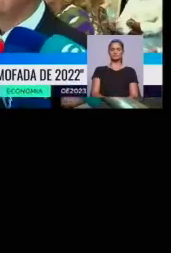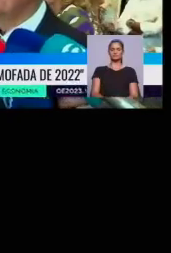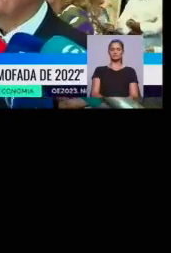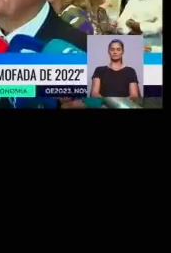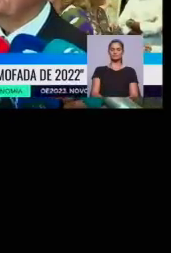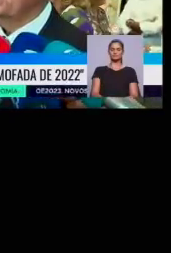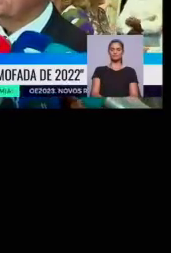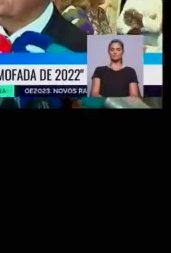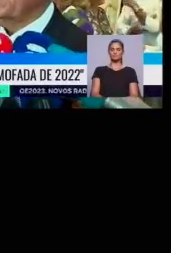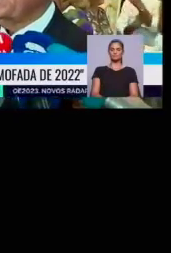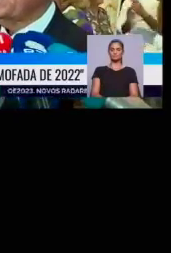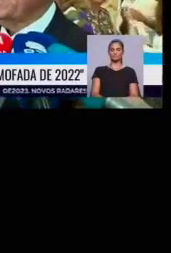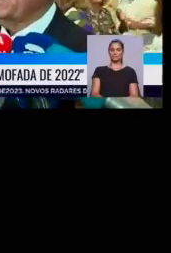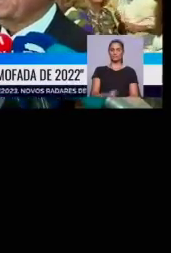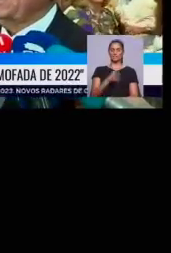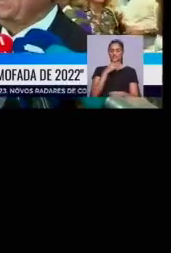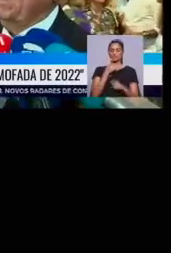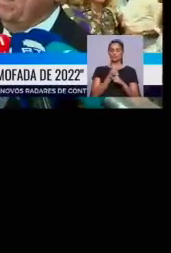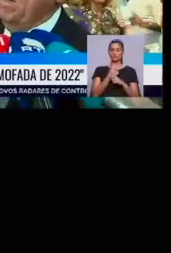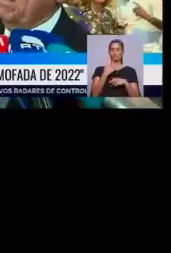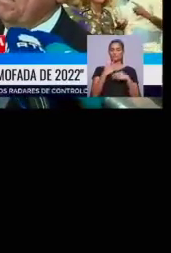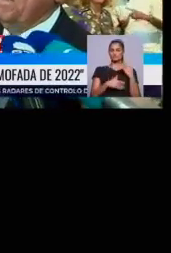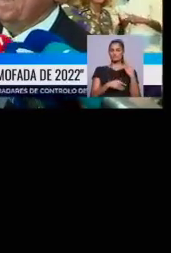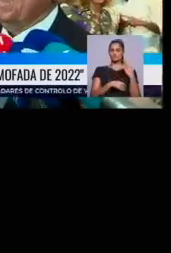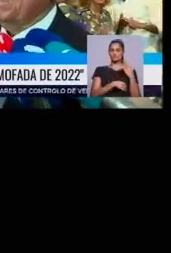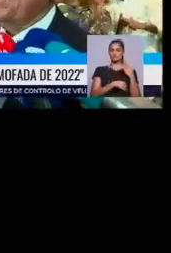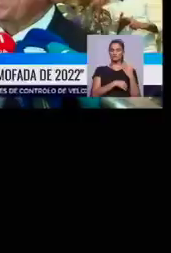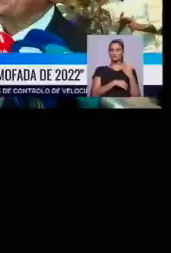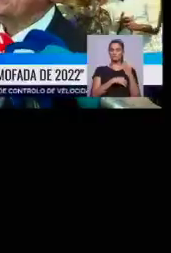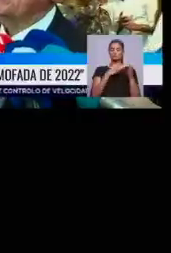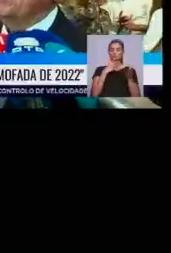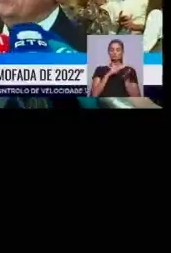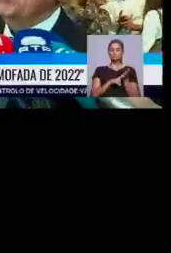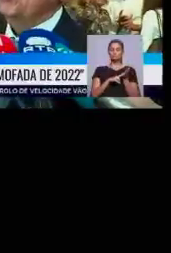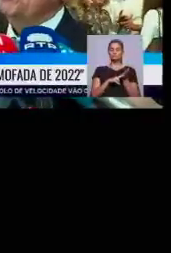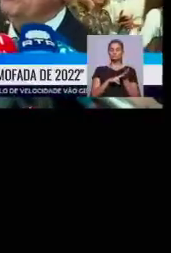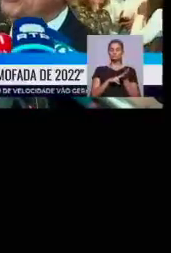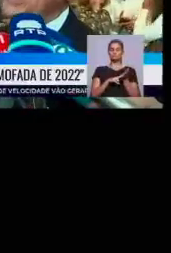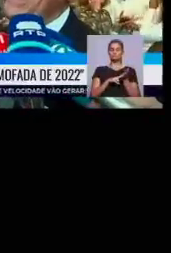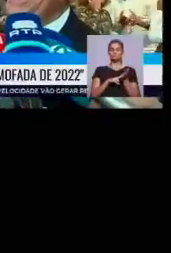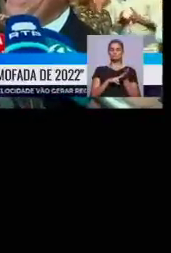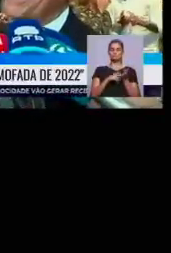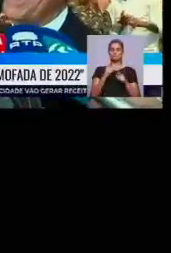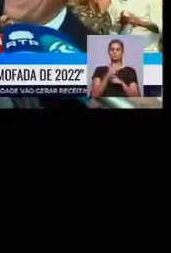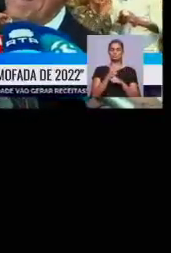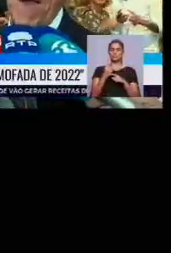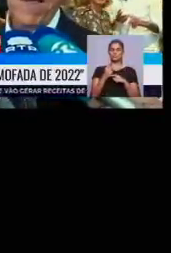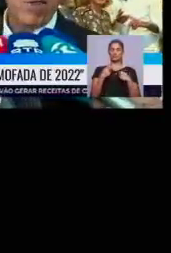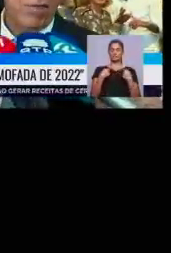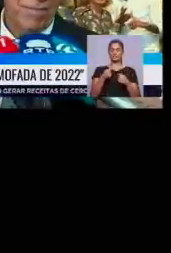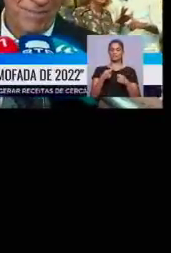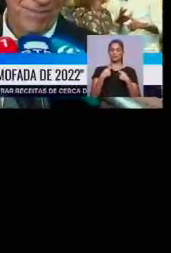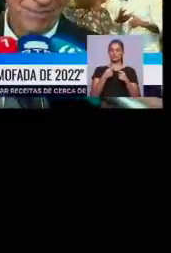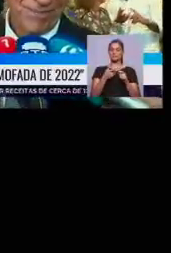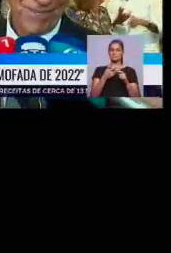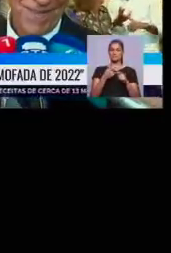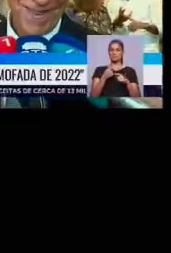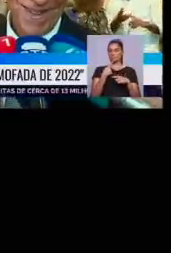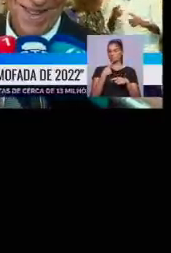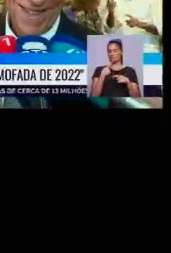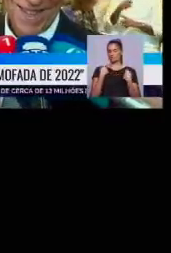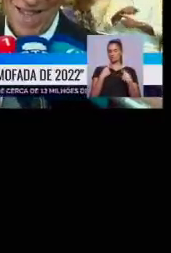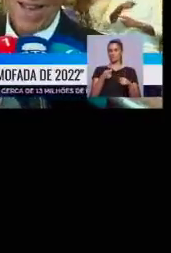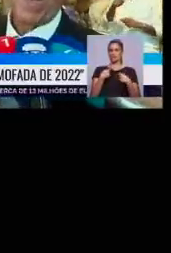que o que acontece é que verdadeiramente por estar a gastar demais